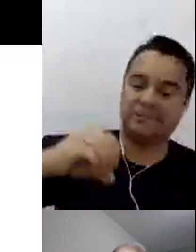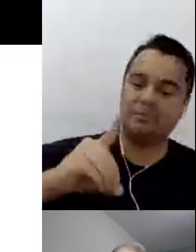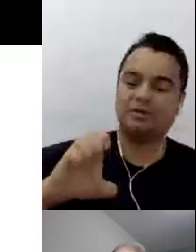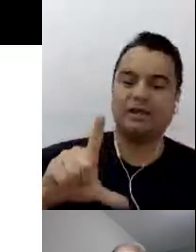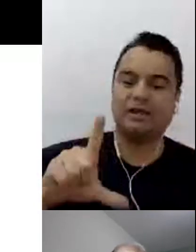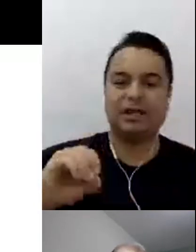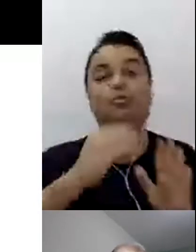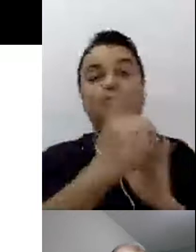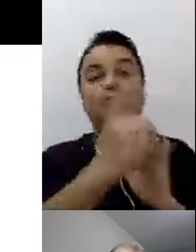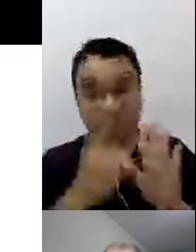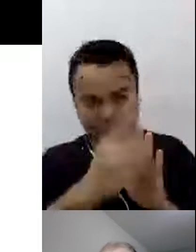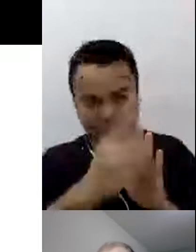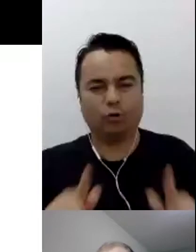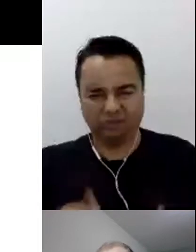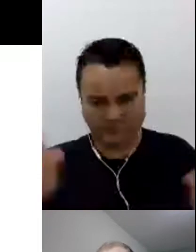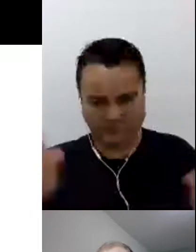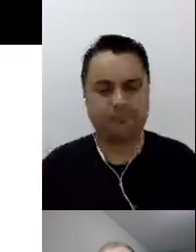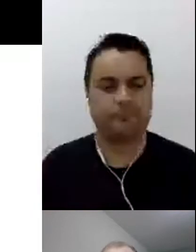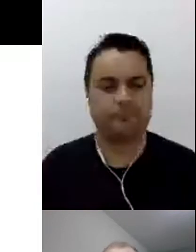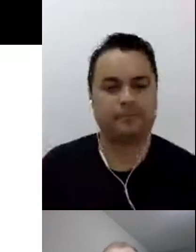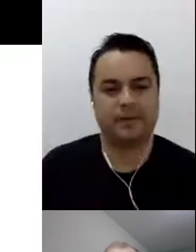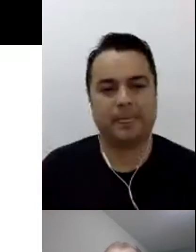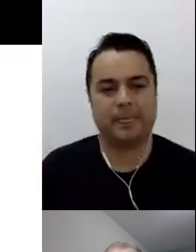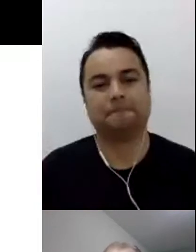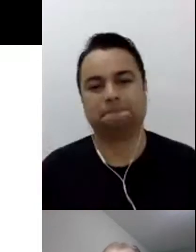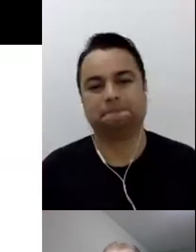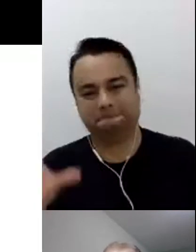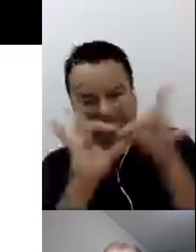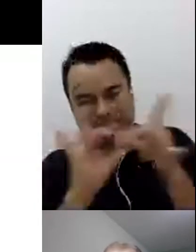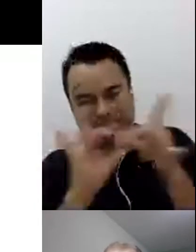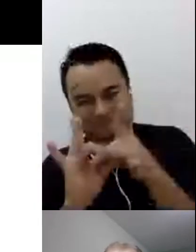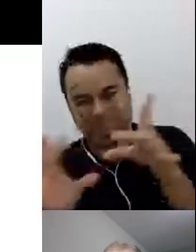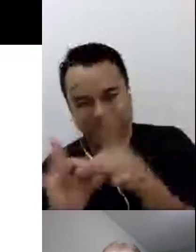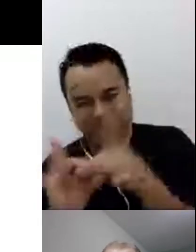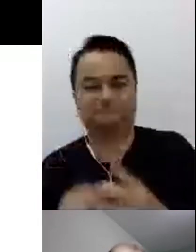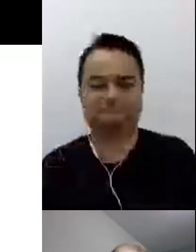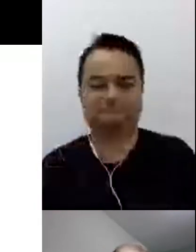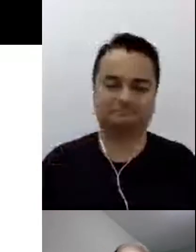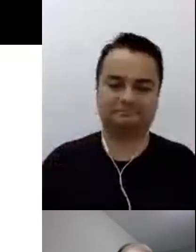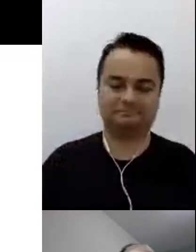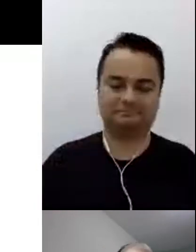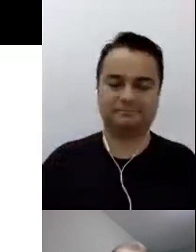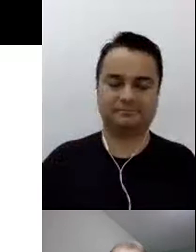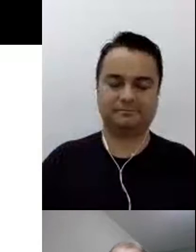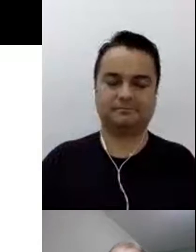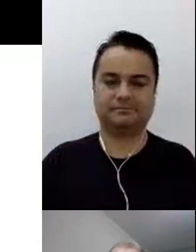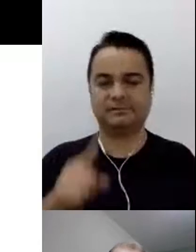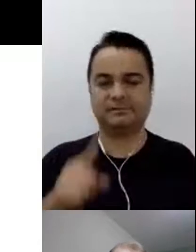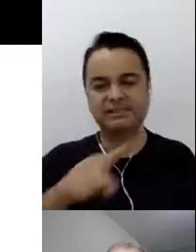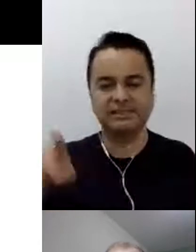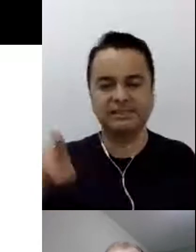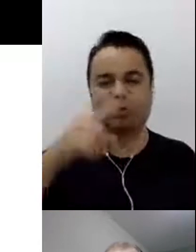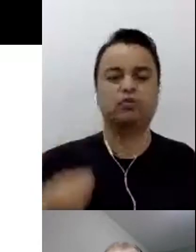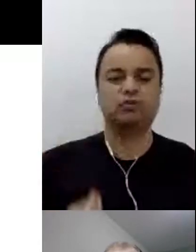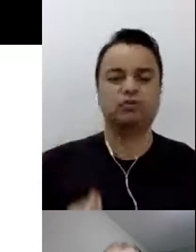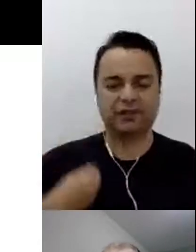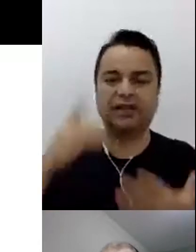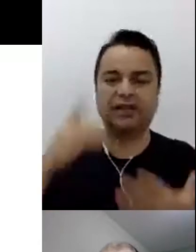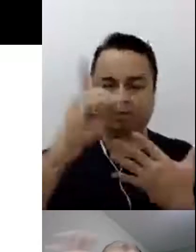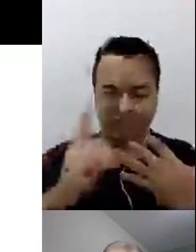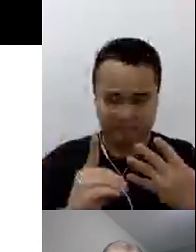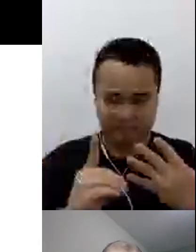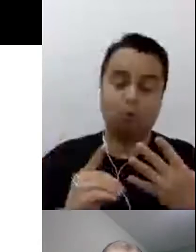esse Digital Twin. Então, dessa forma, a gente conecta o ciclo de vida do dado, desde da concepção do produto